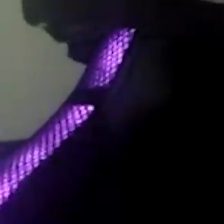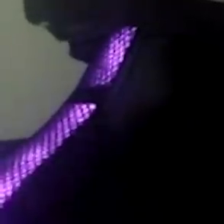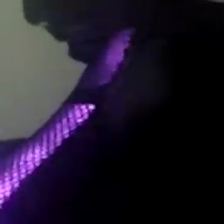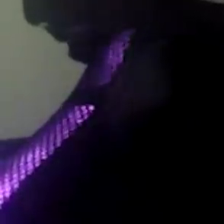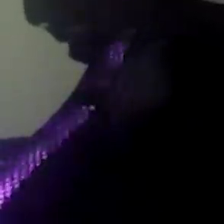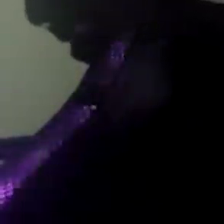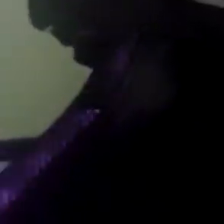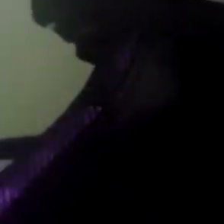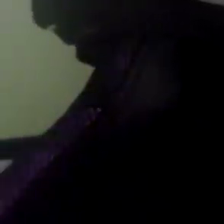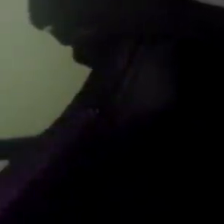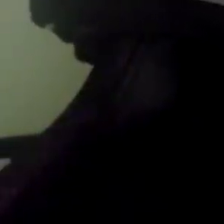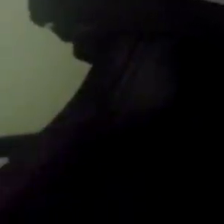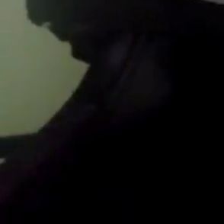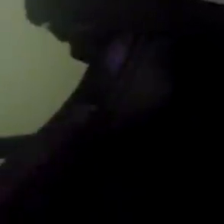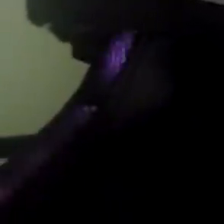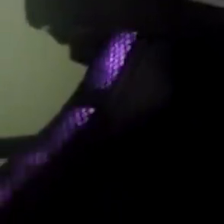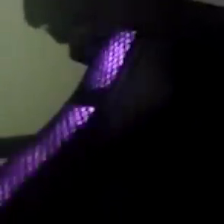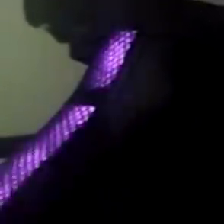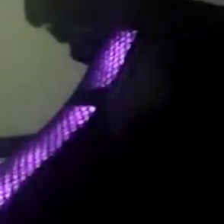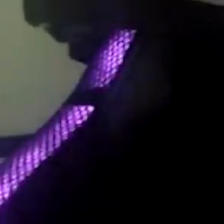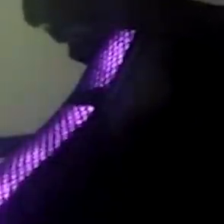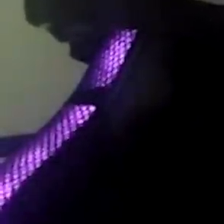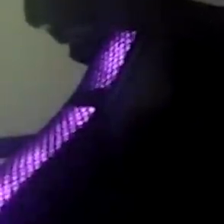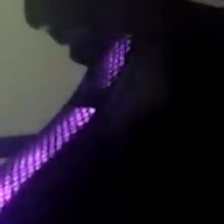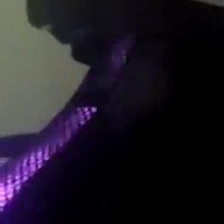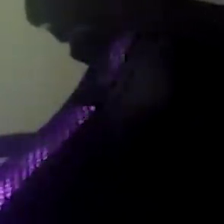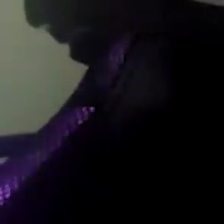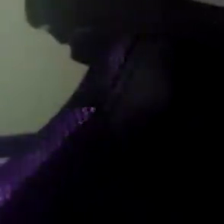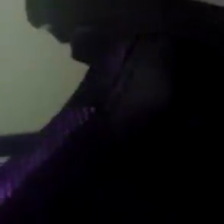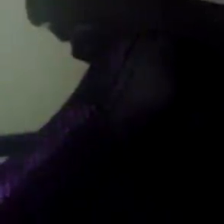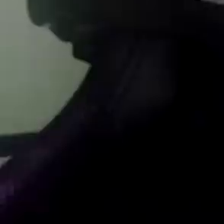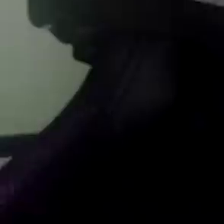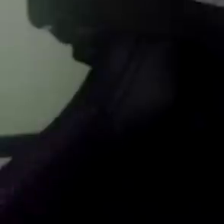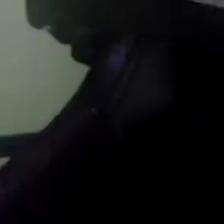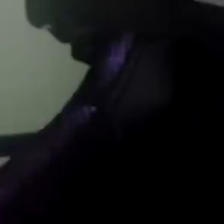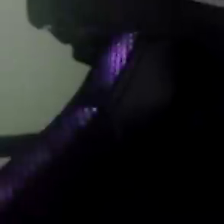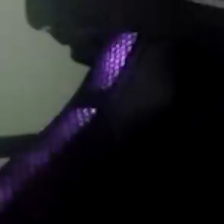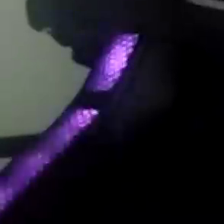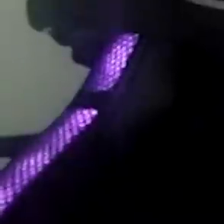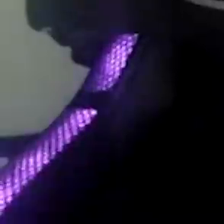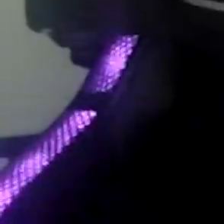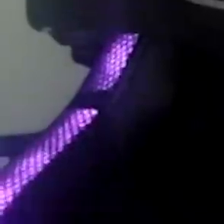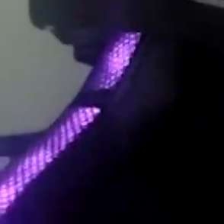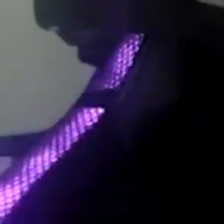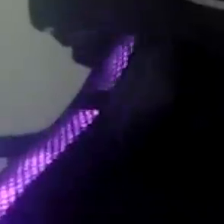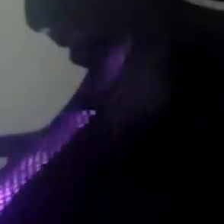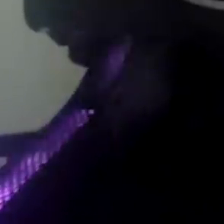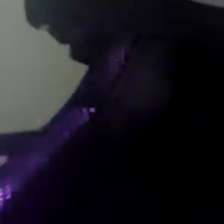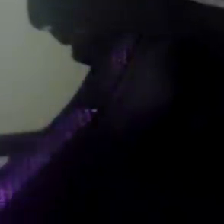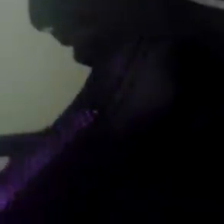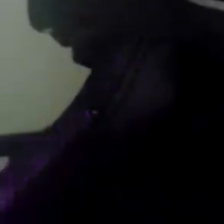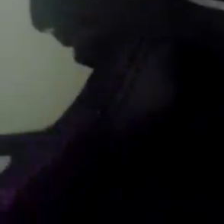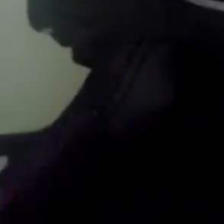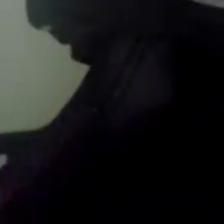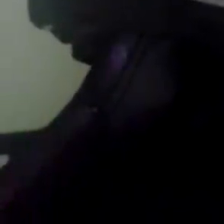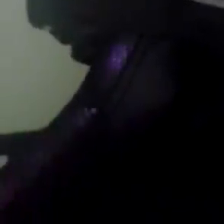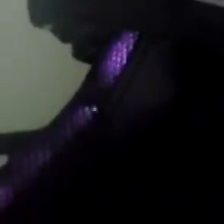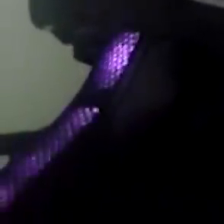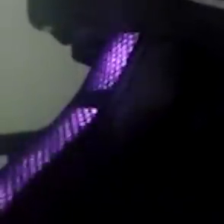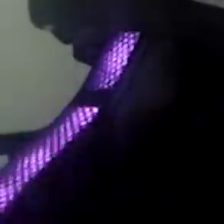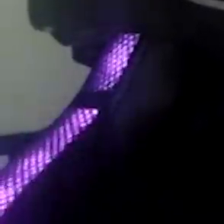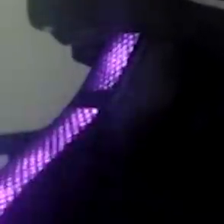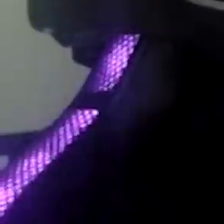absoluto desrespeito pelo regimento, mas de todo modo eu coloquei essa obstrução e essas questões de ordem para tentar atrapalhar e